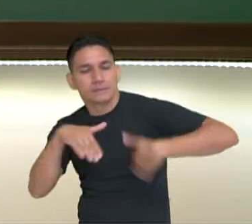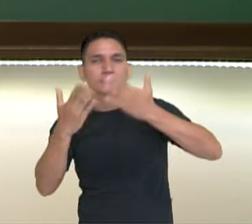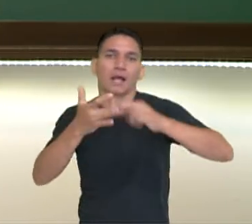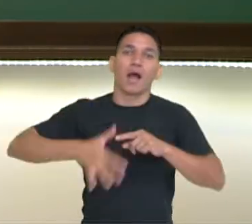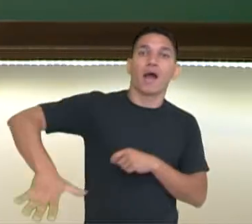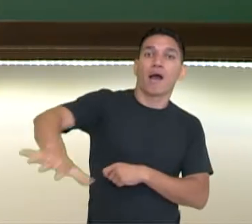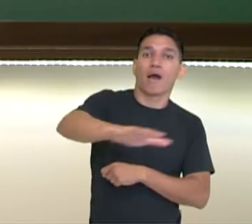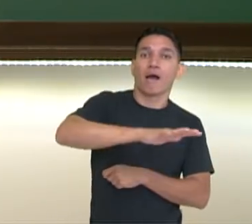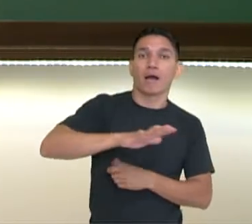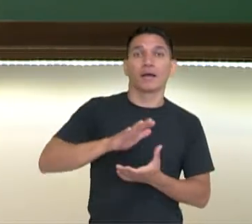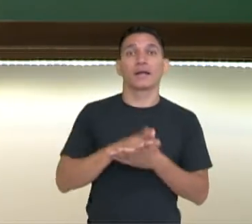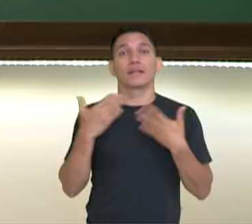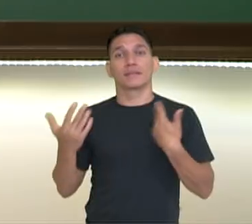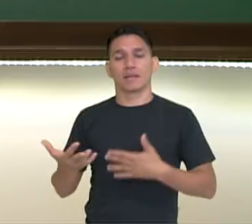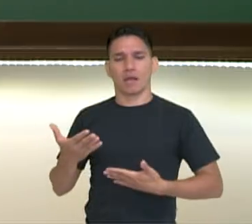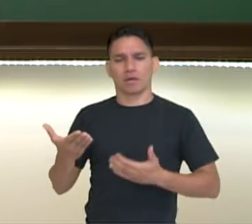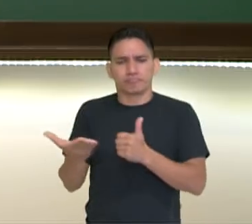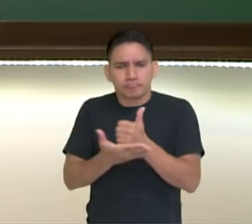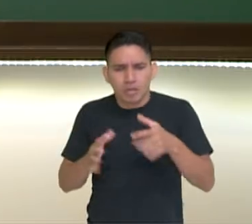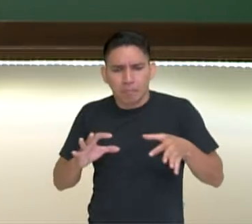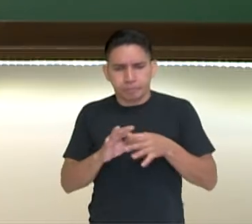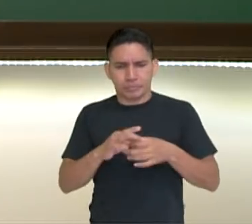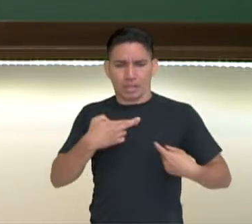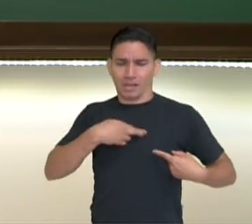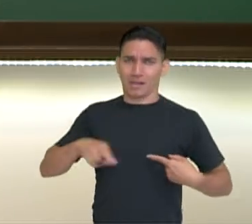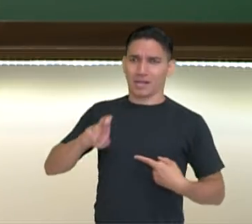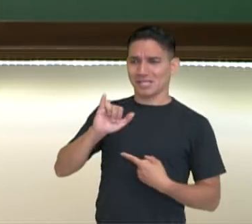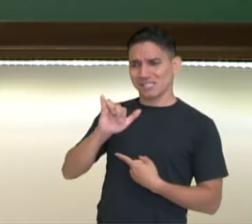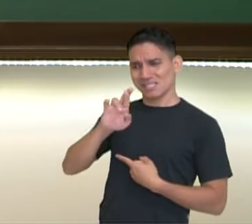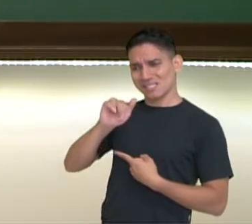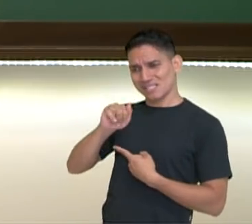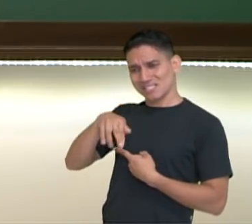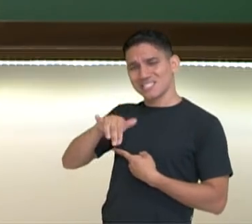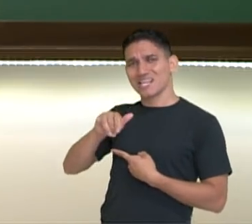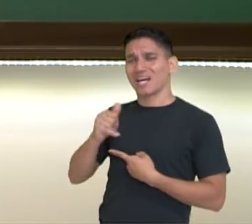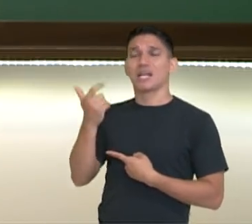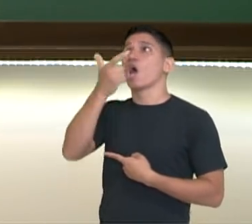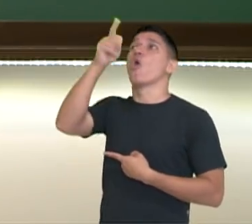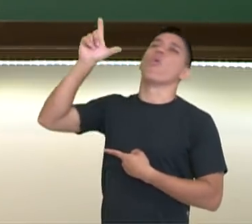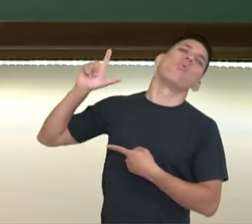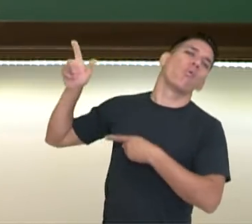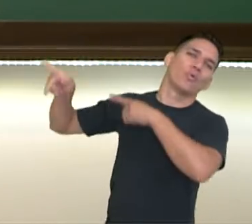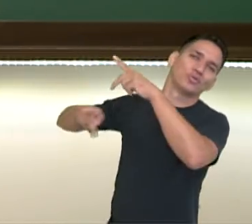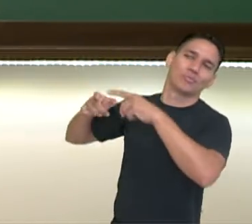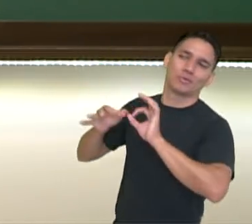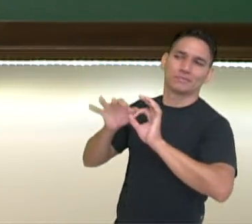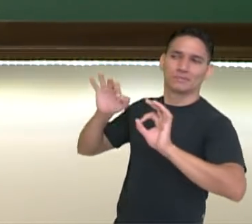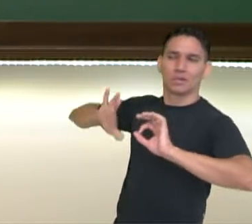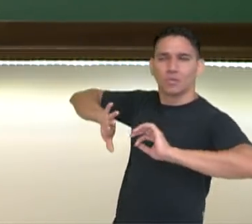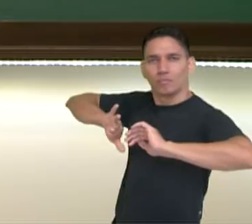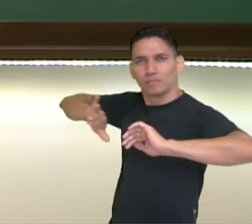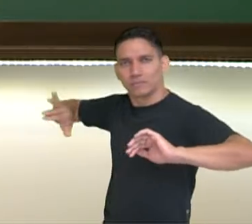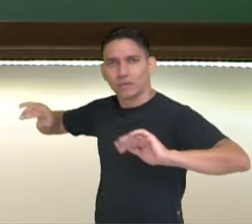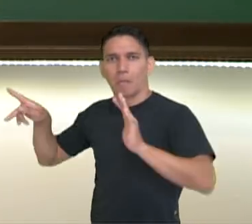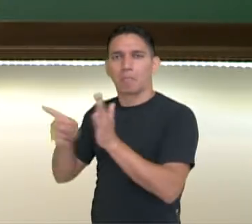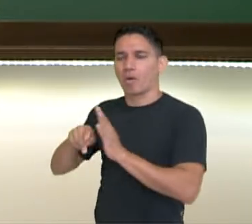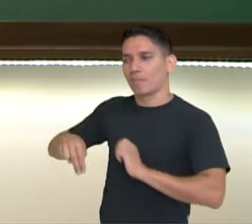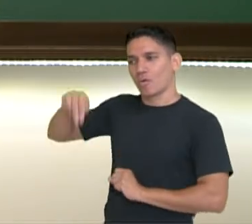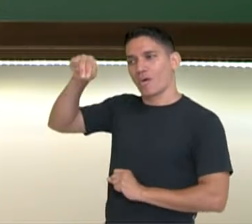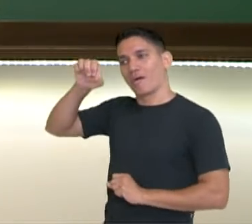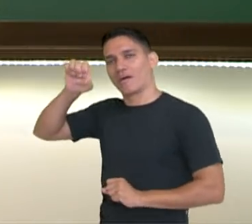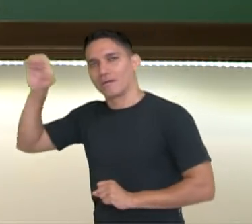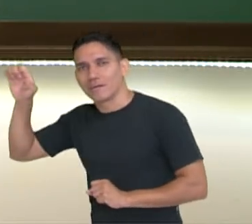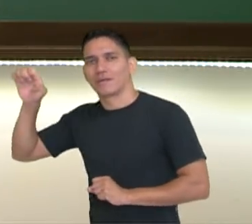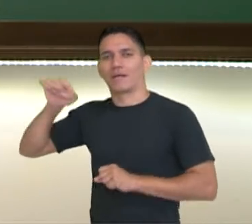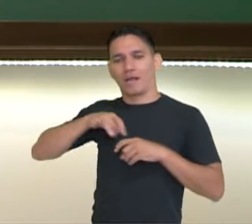região. Quanto à base religiosa da civilização iraniana, é os persas, é outra população, mais ao nordeste